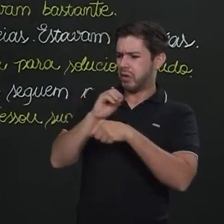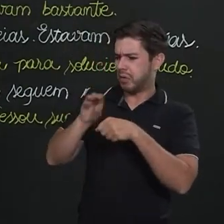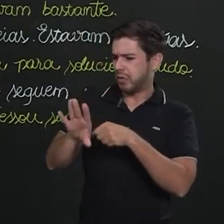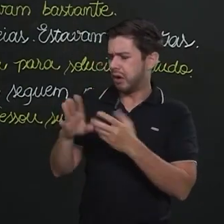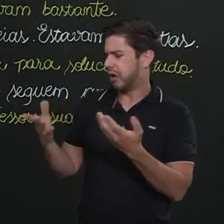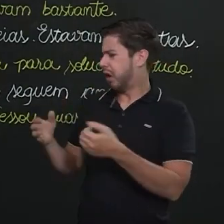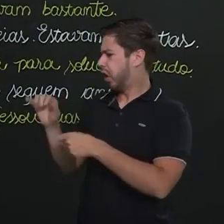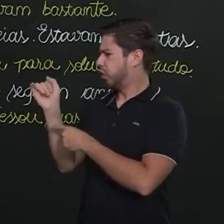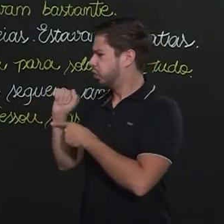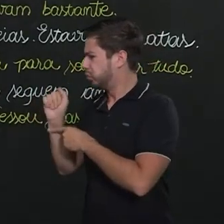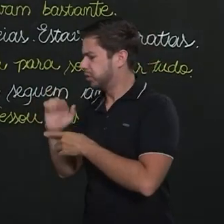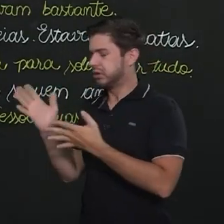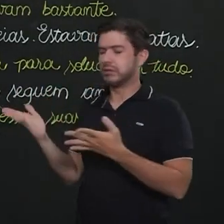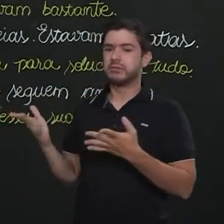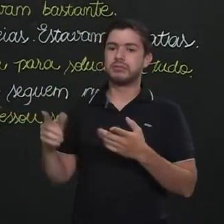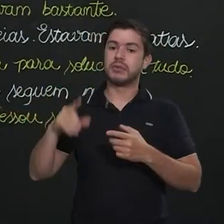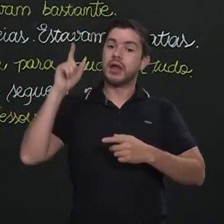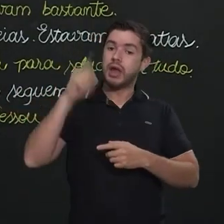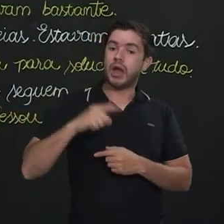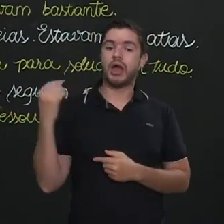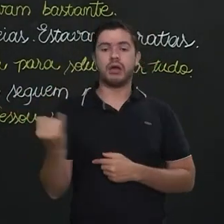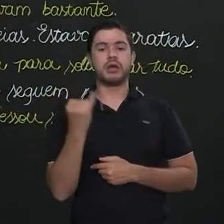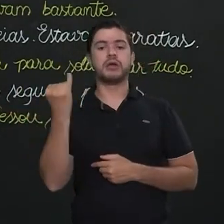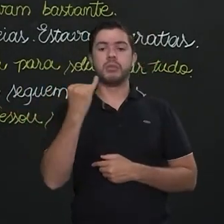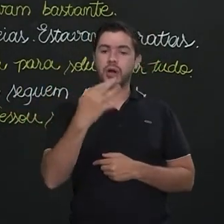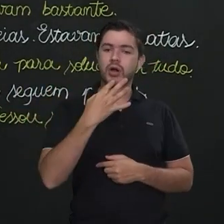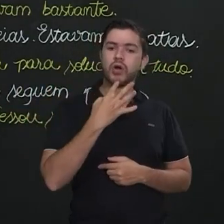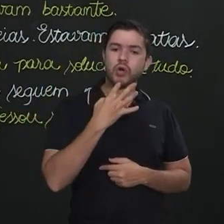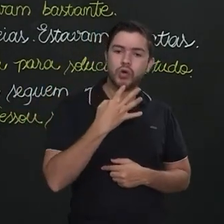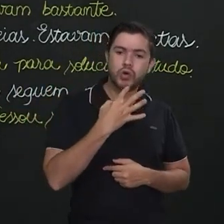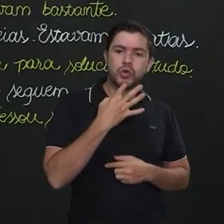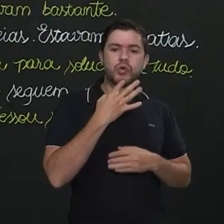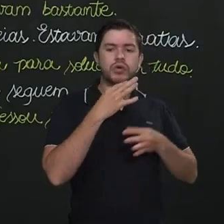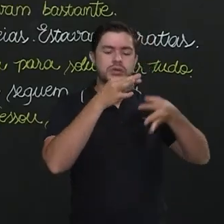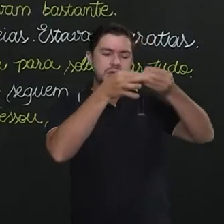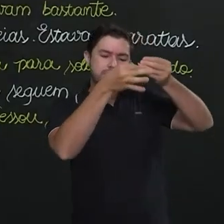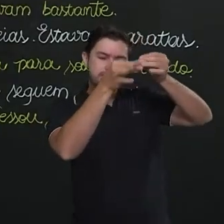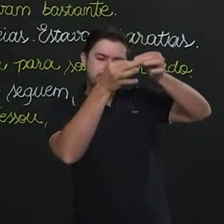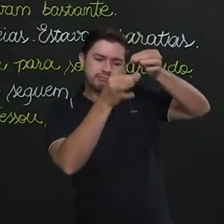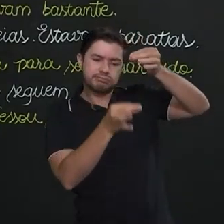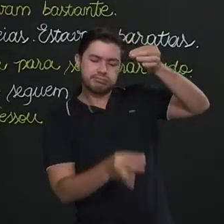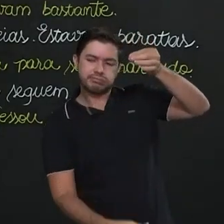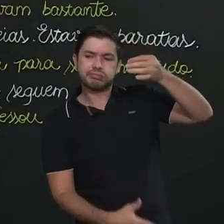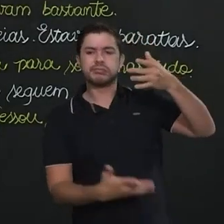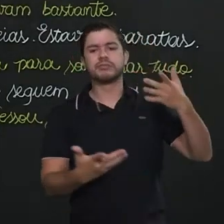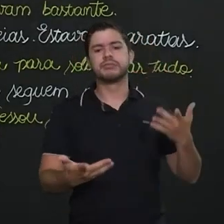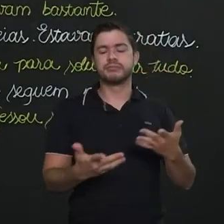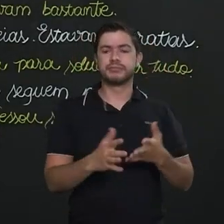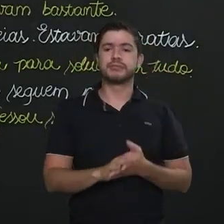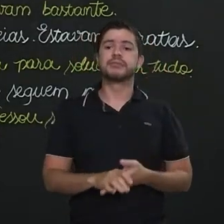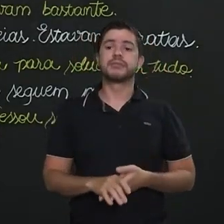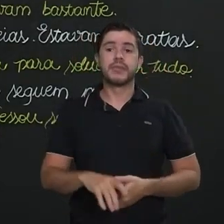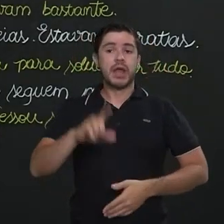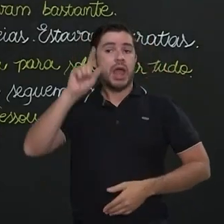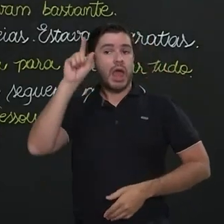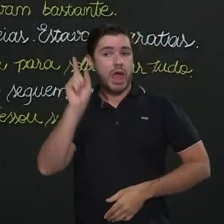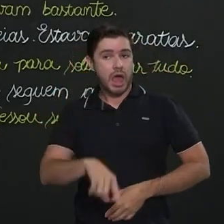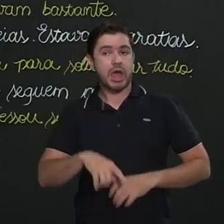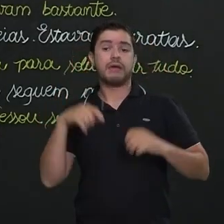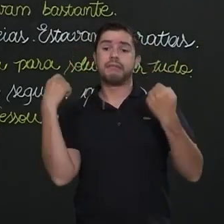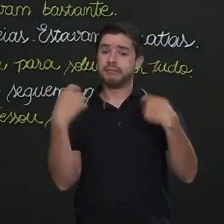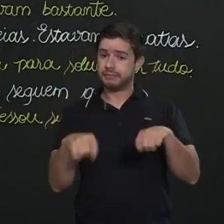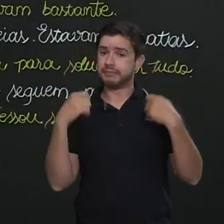do artigo, ou seja, é importantíssimo reconhecer as classes de palavras. É